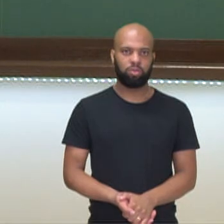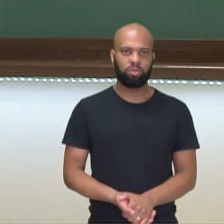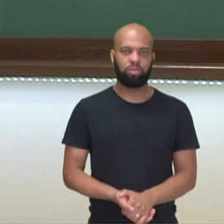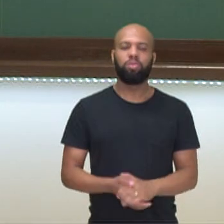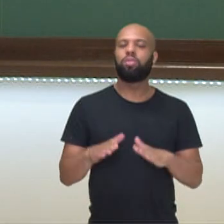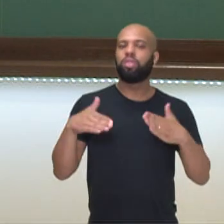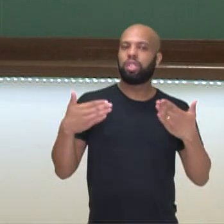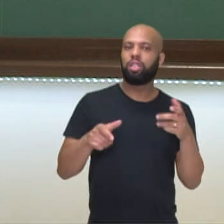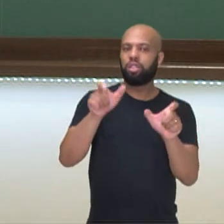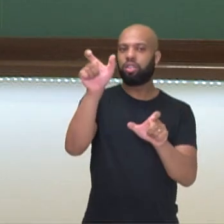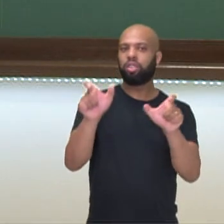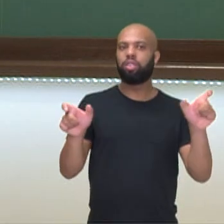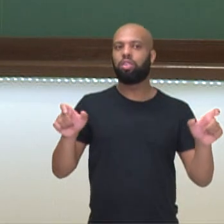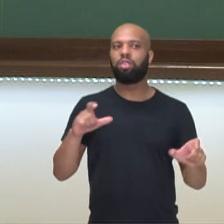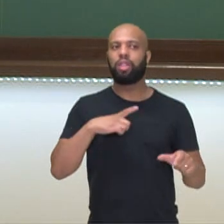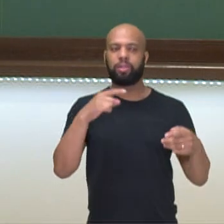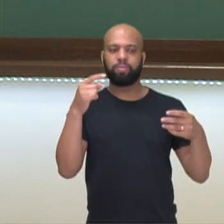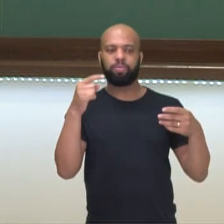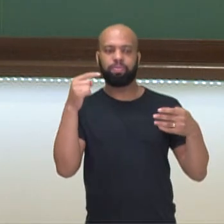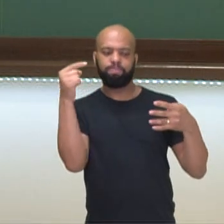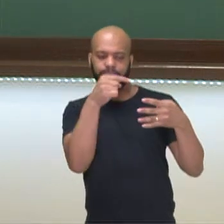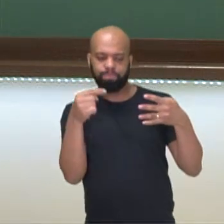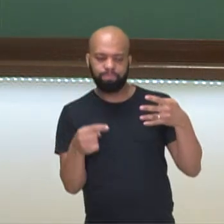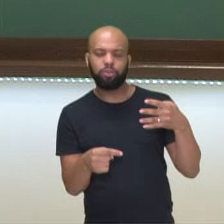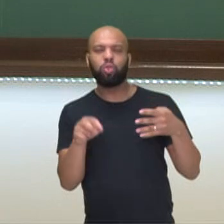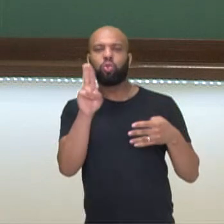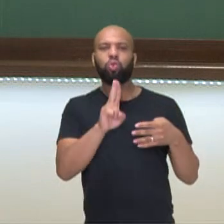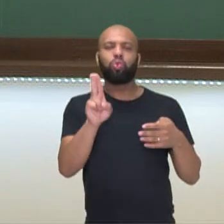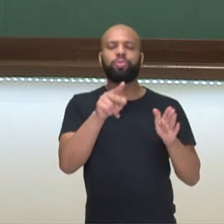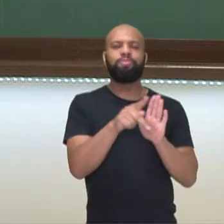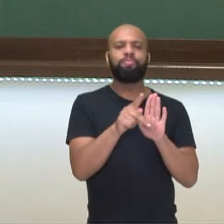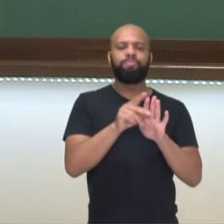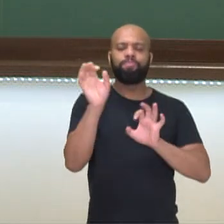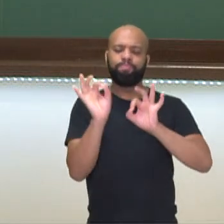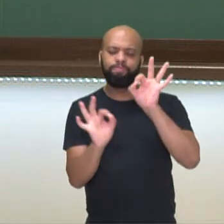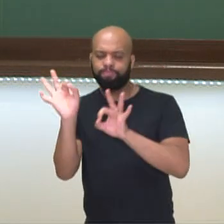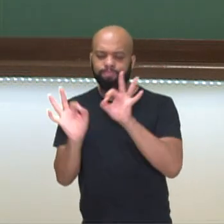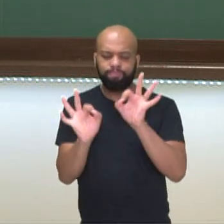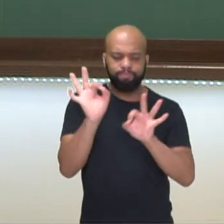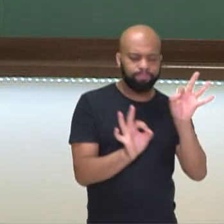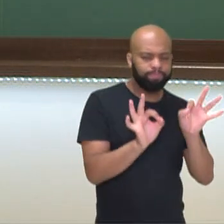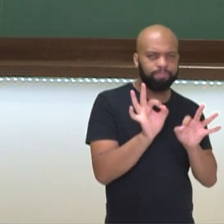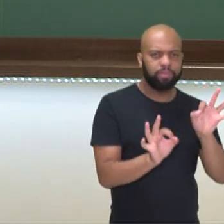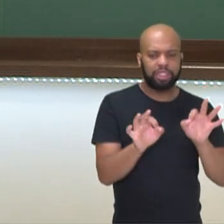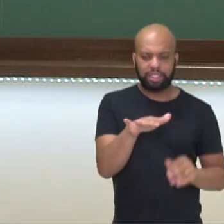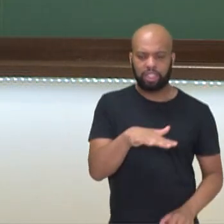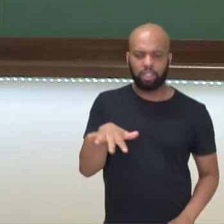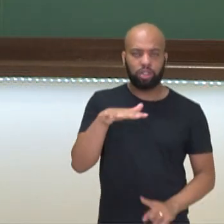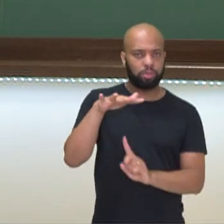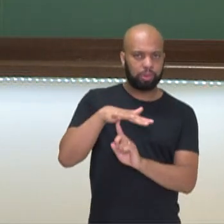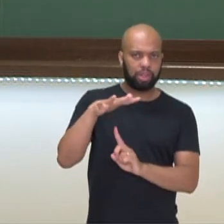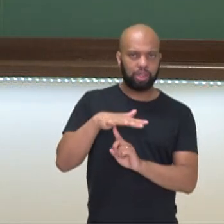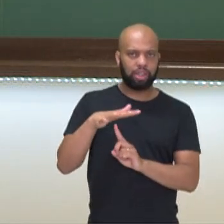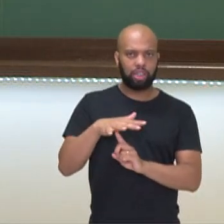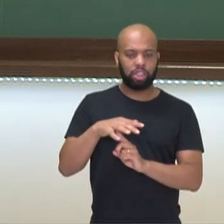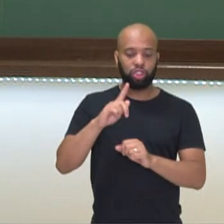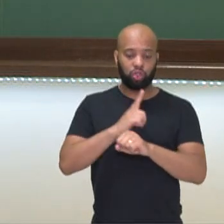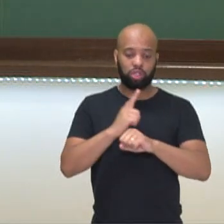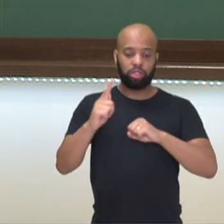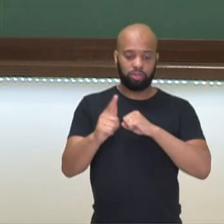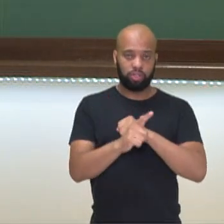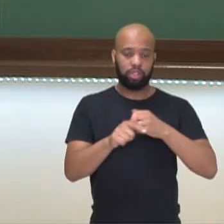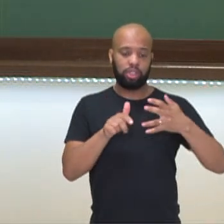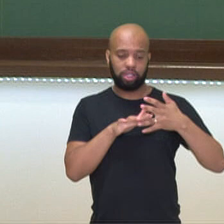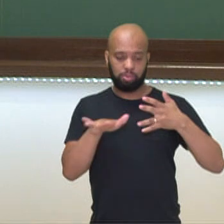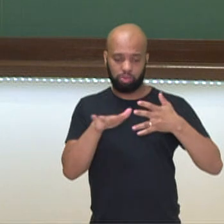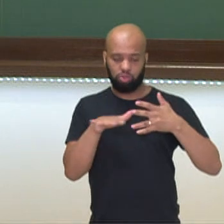Então, pessoal, quais são esses critérios utilizados para dividir, para regionalizar o território paranaense em regiões geográficas